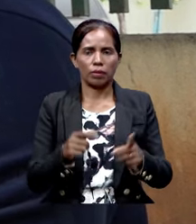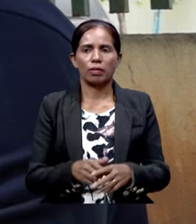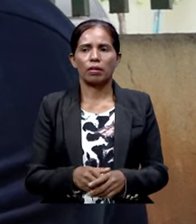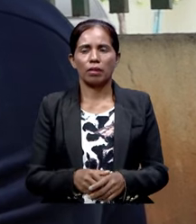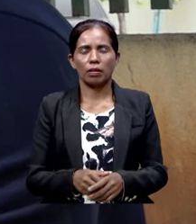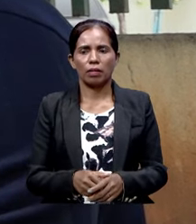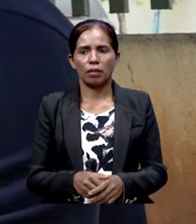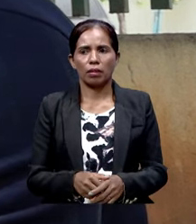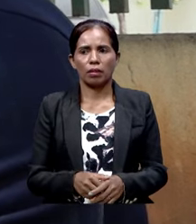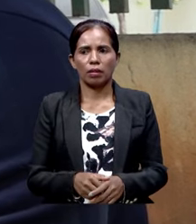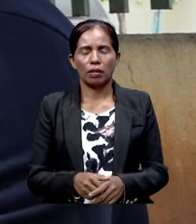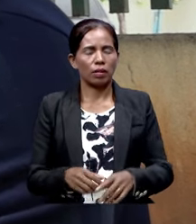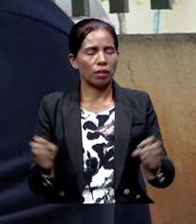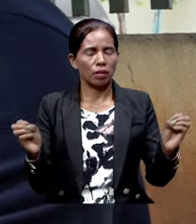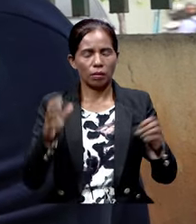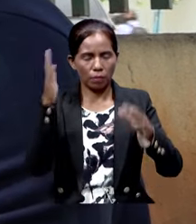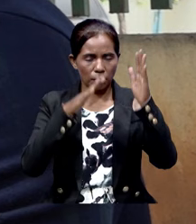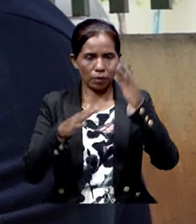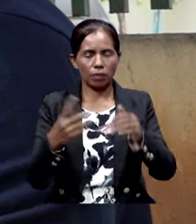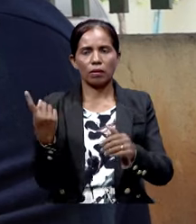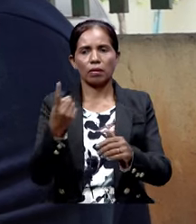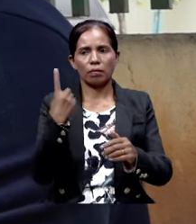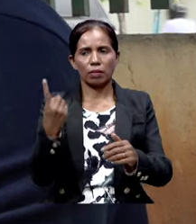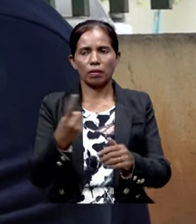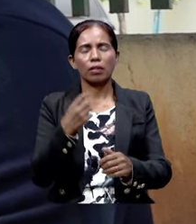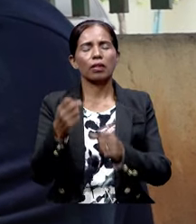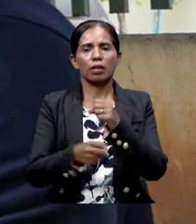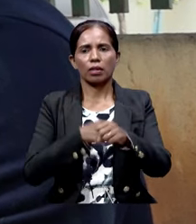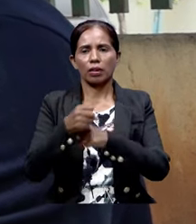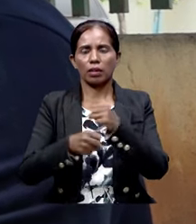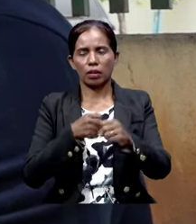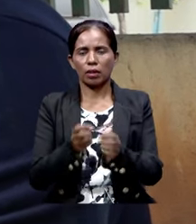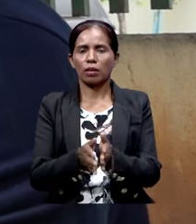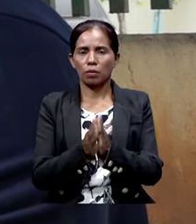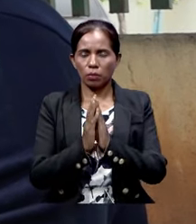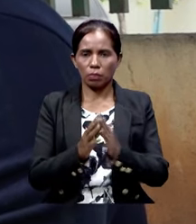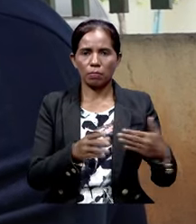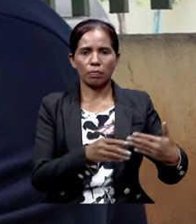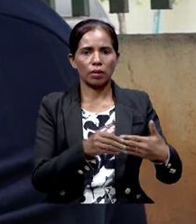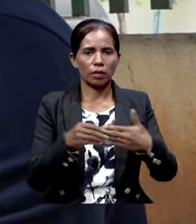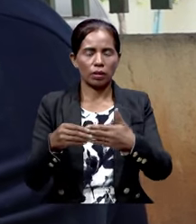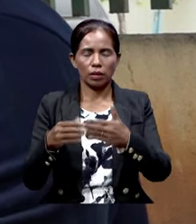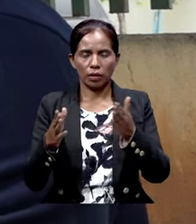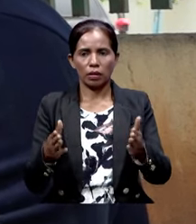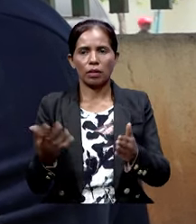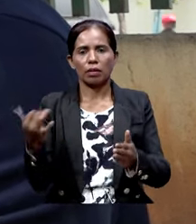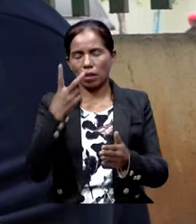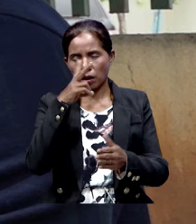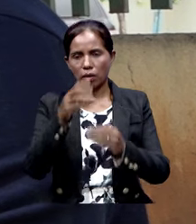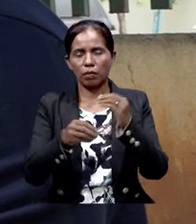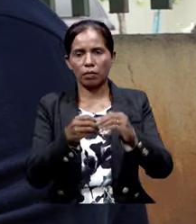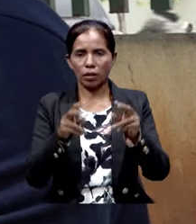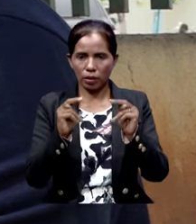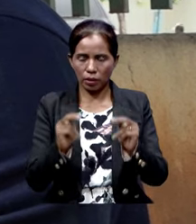é problema com a verdade né sempre acontece ele tinha suba na ilun sira parte nem mais arrecar na verdade cara tem